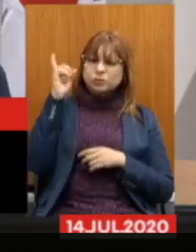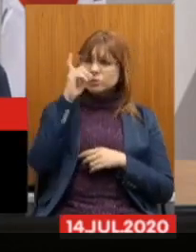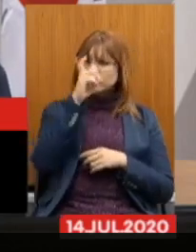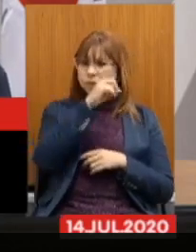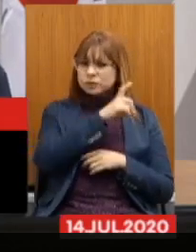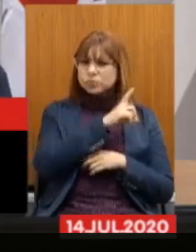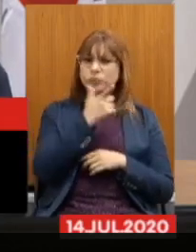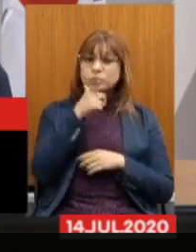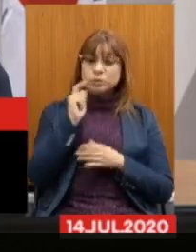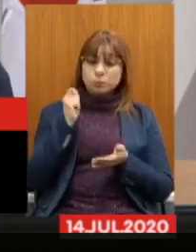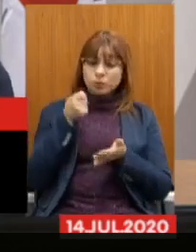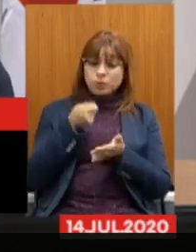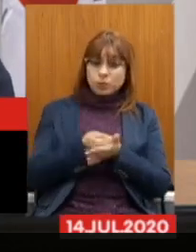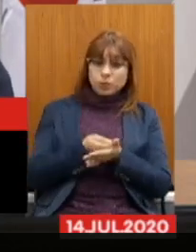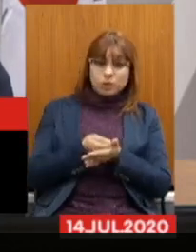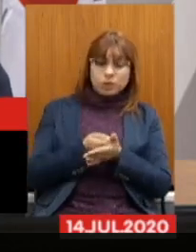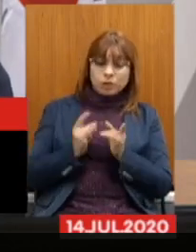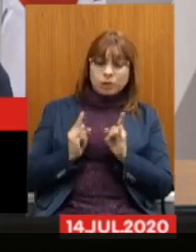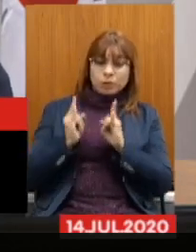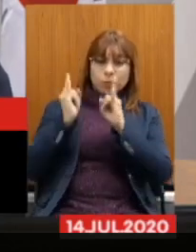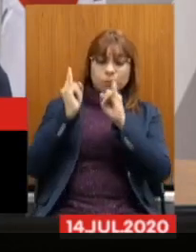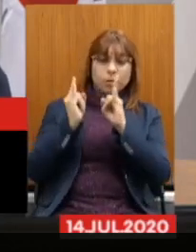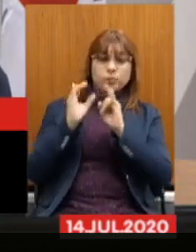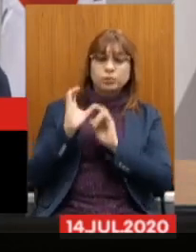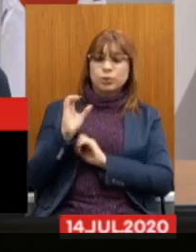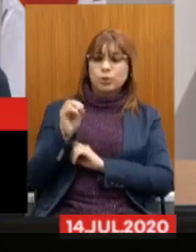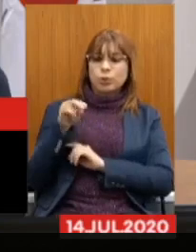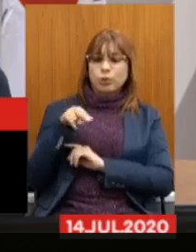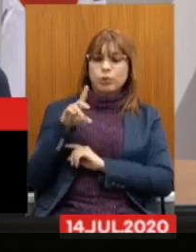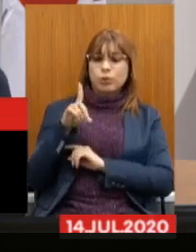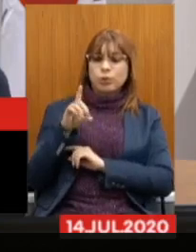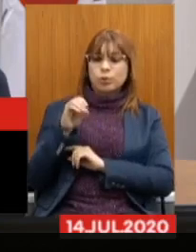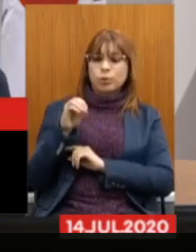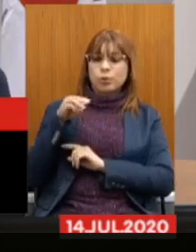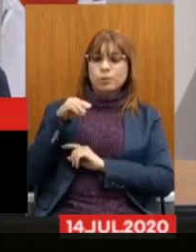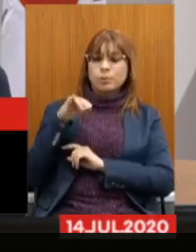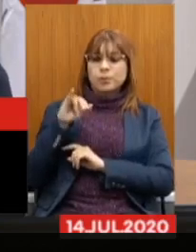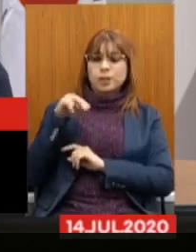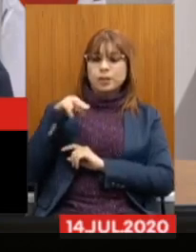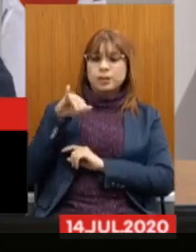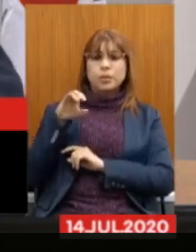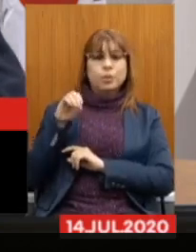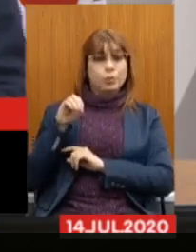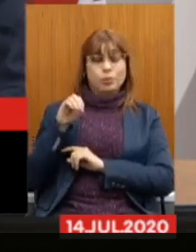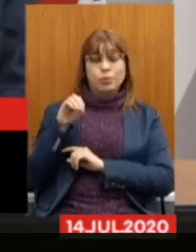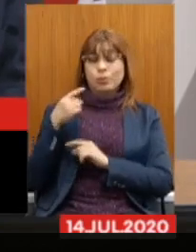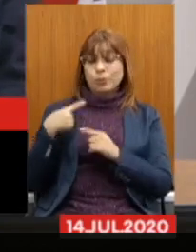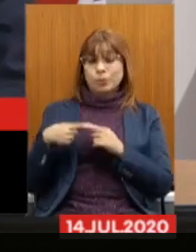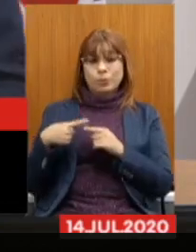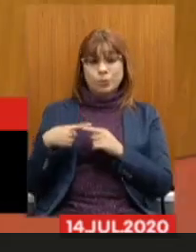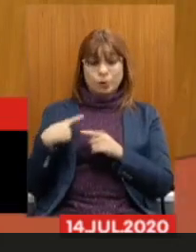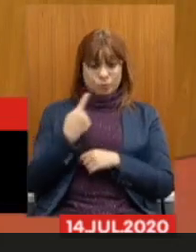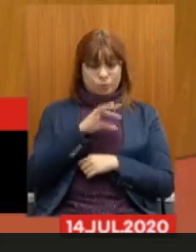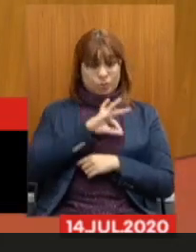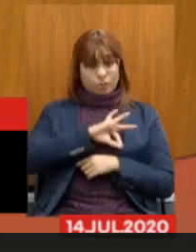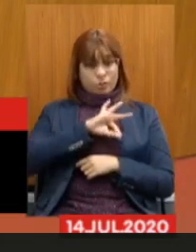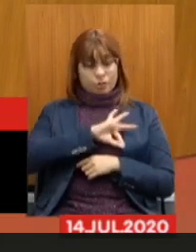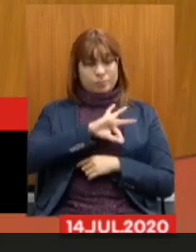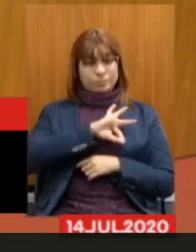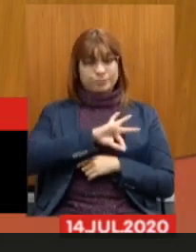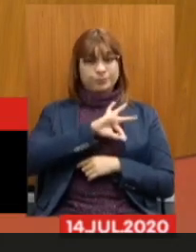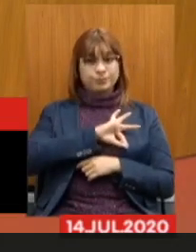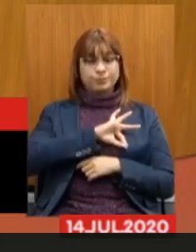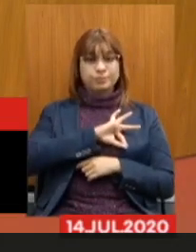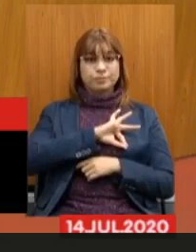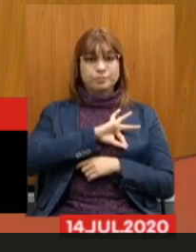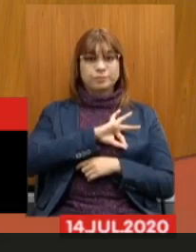de pagar o condomínio do prédio que moram. porque os nossos salários, eles